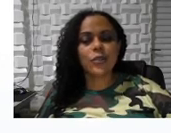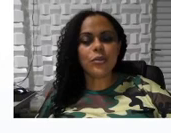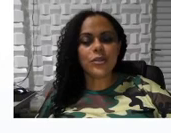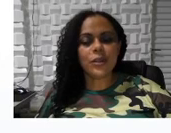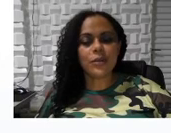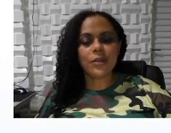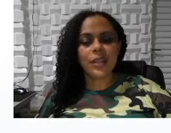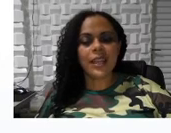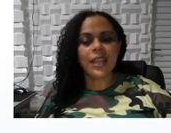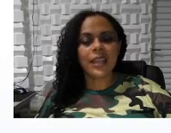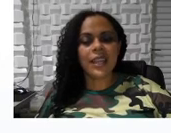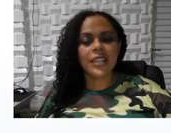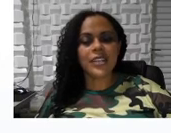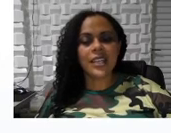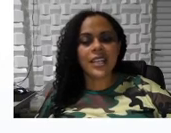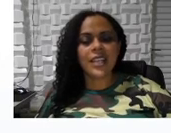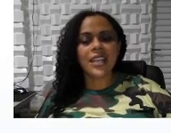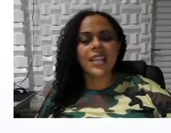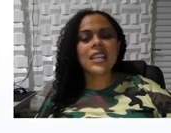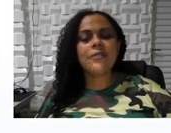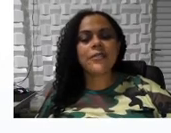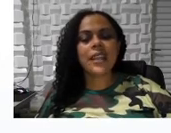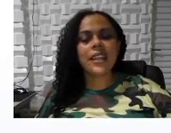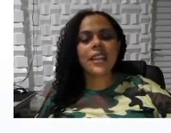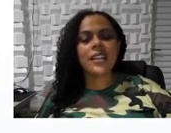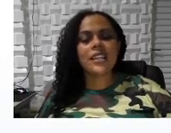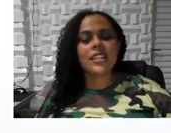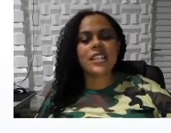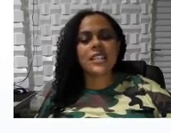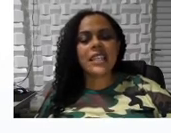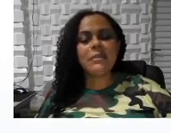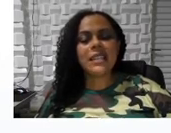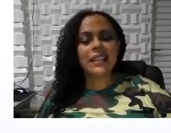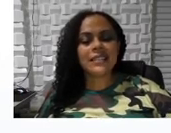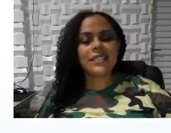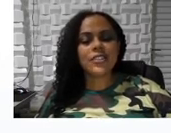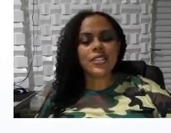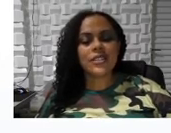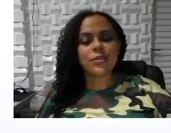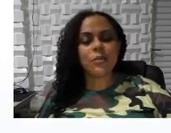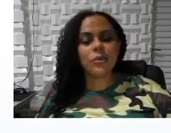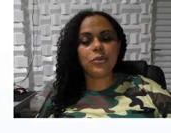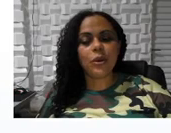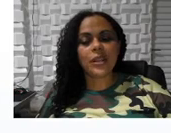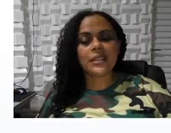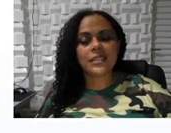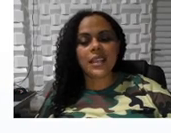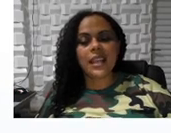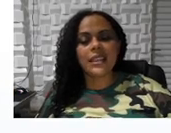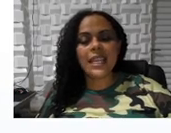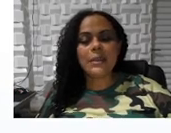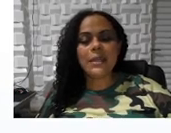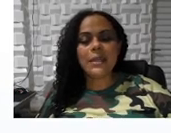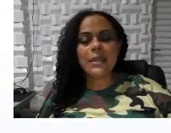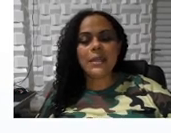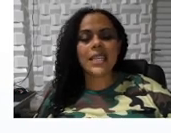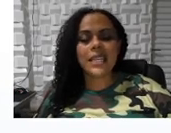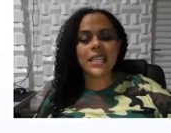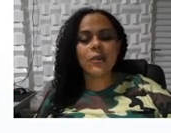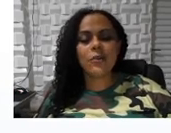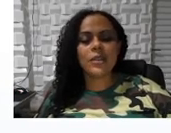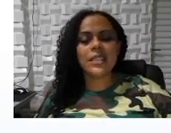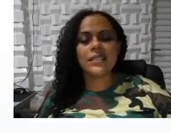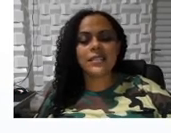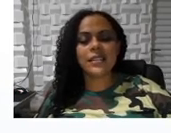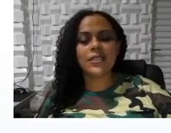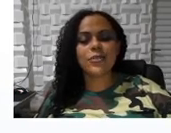túnel, N, hífen, terminadas em X, como tórax, terminadas em I ou